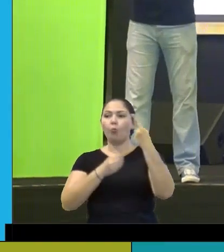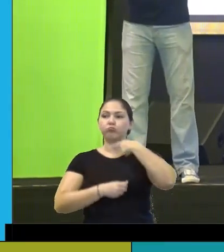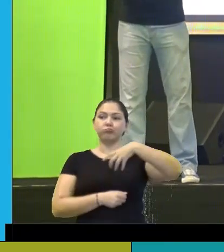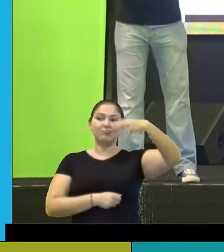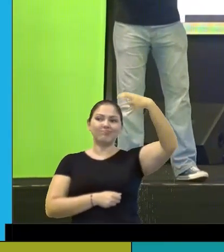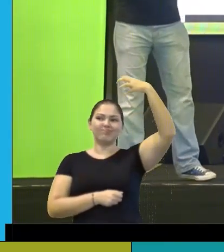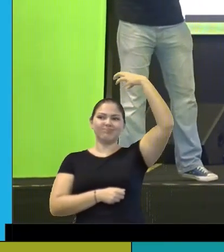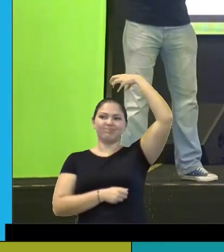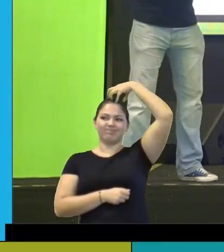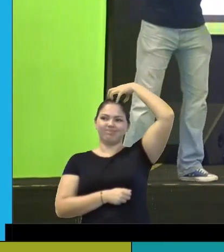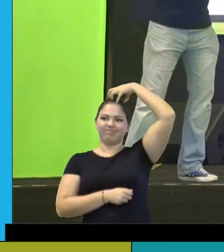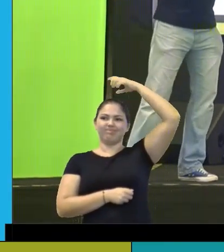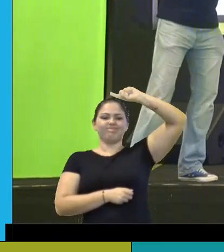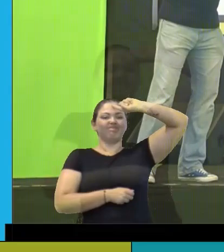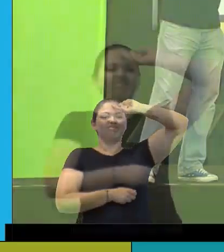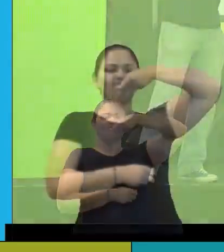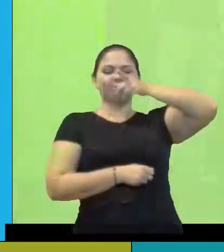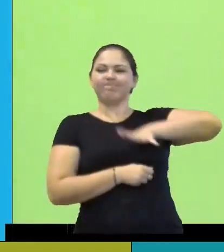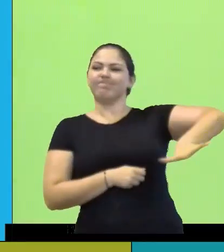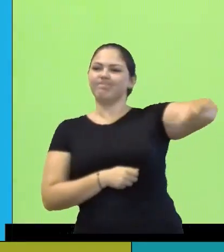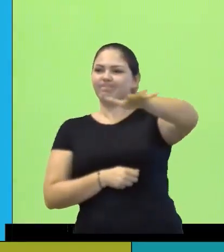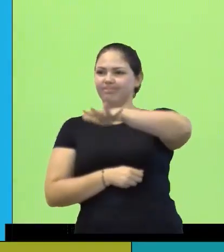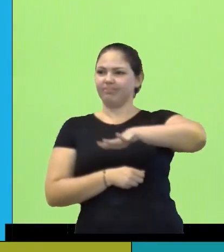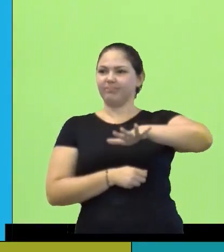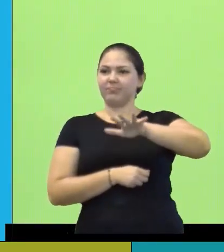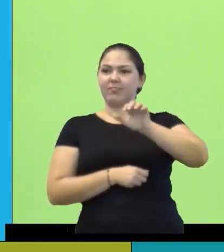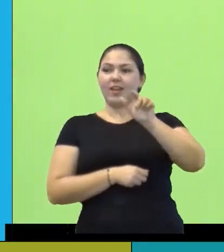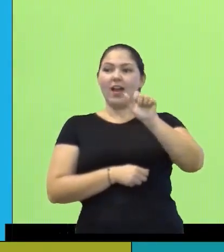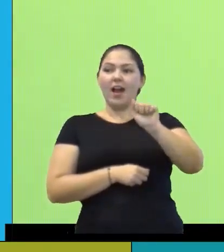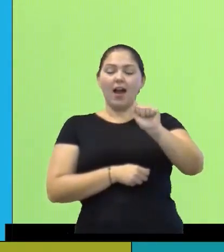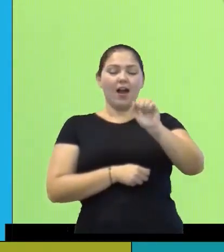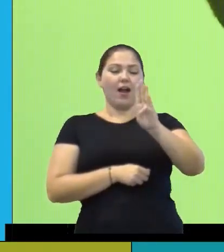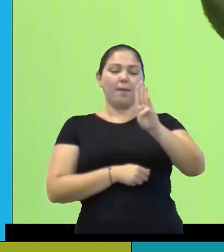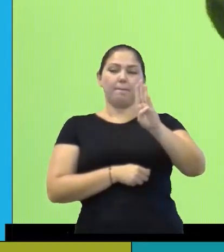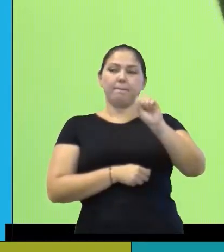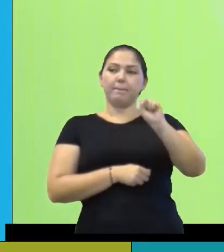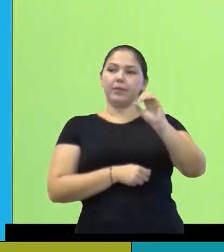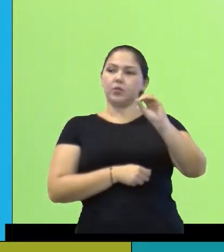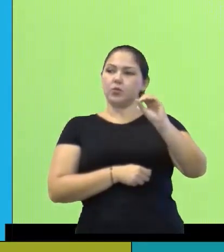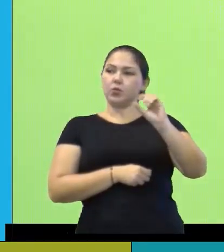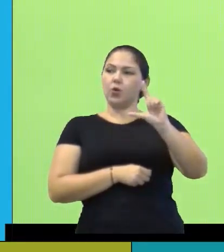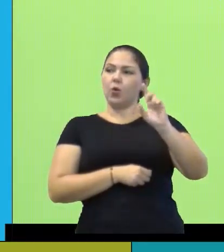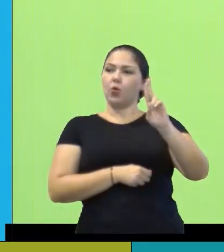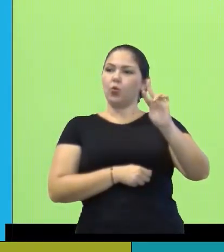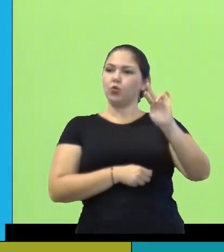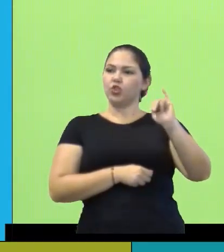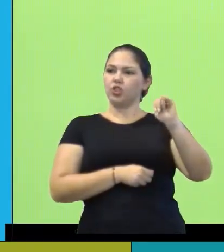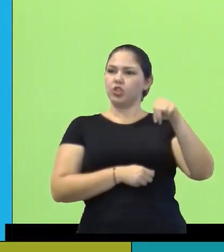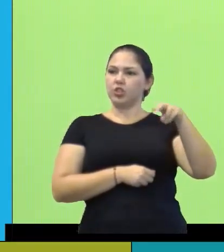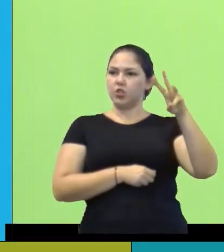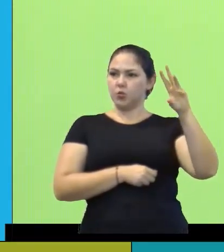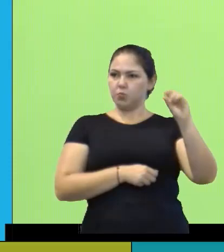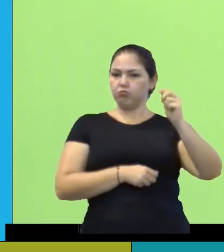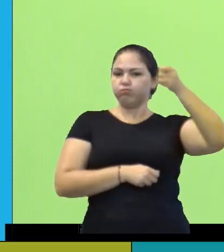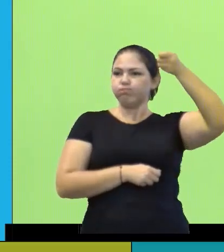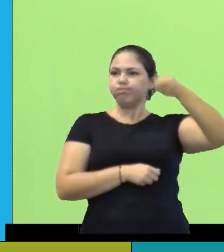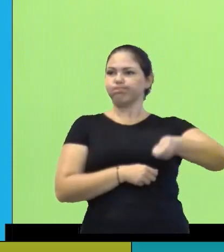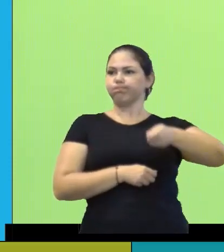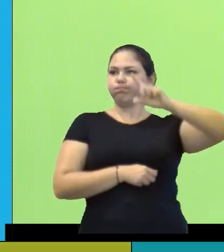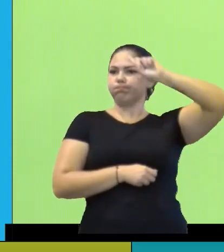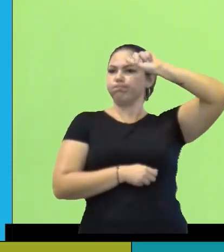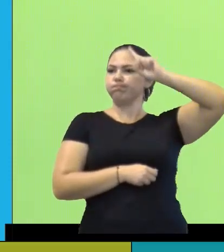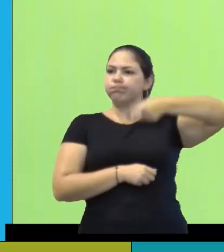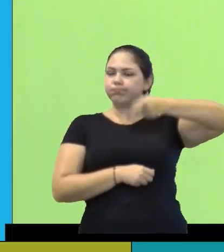dizer. Maquiavel considerava que a única forma de nós superarmos essa